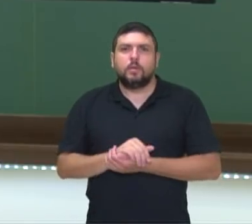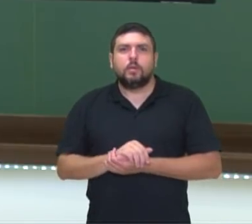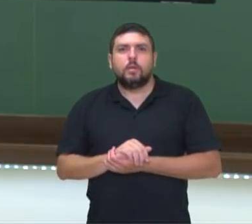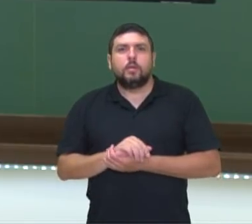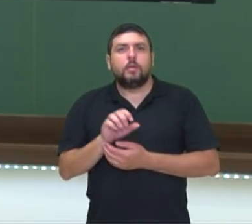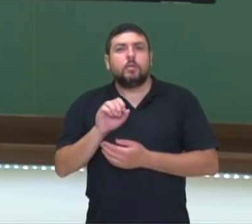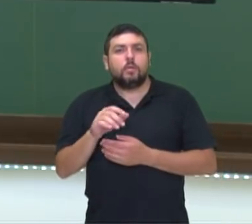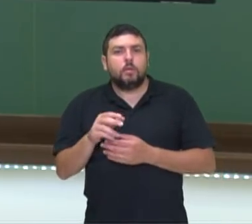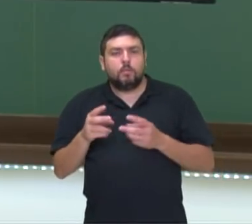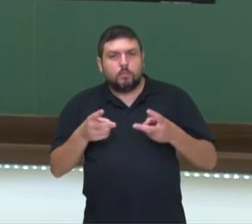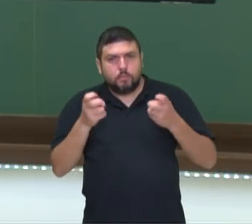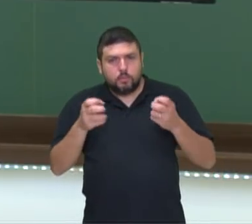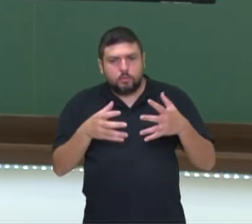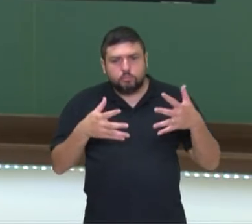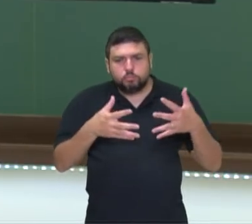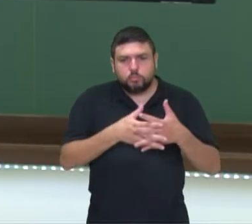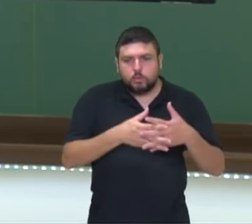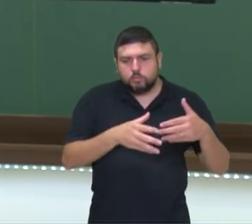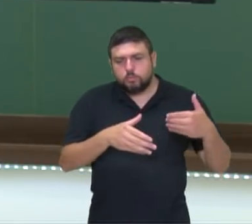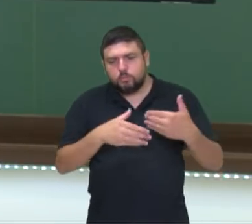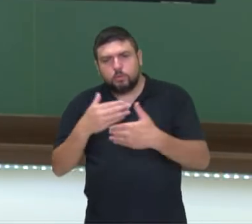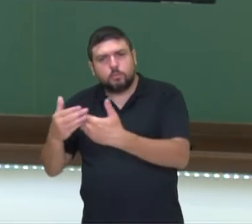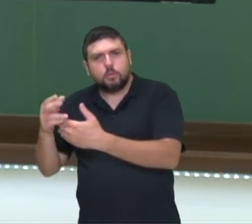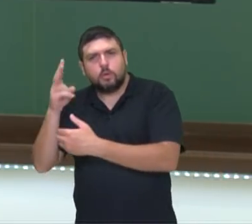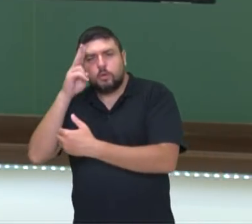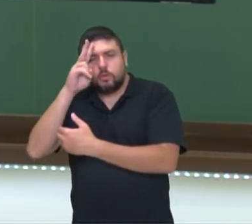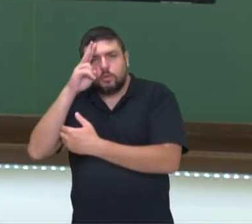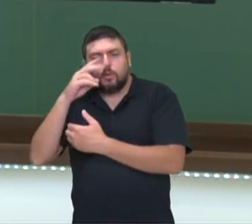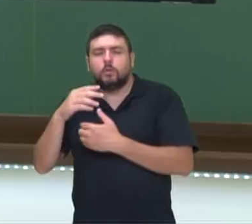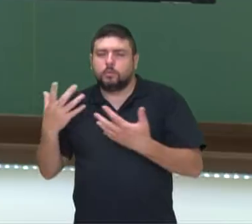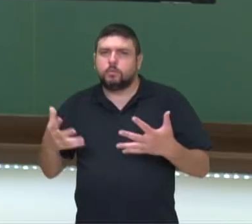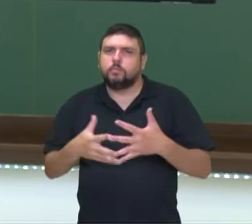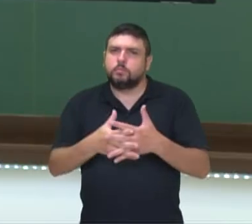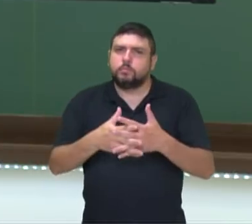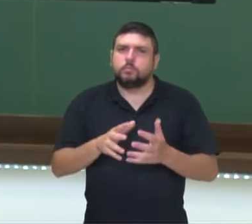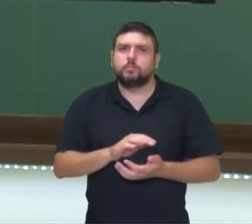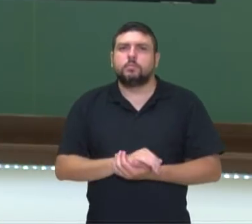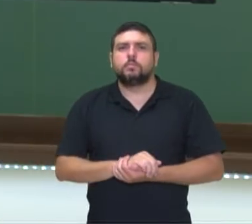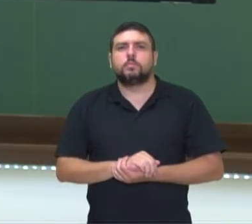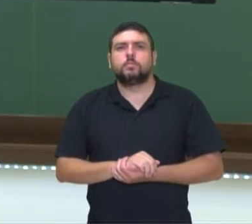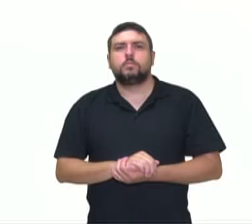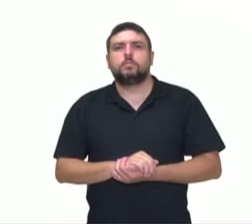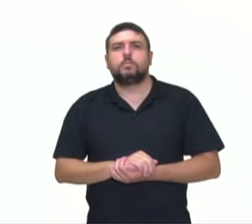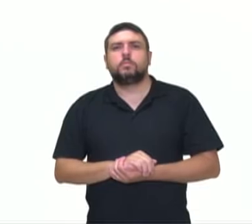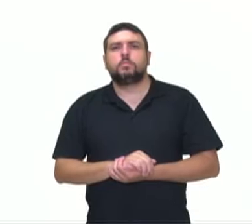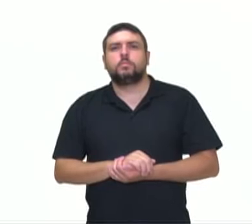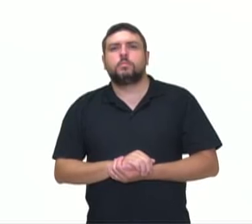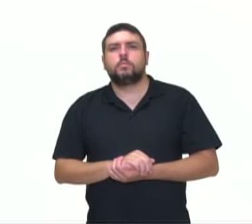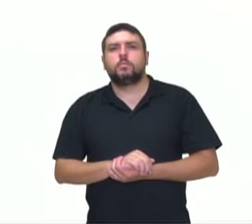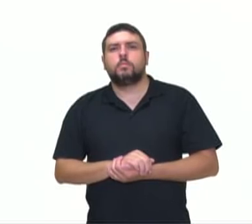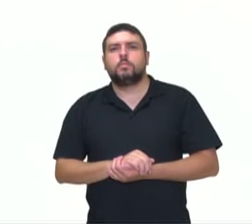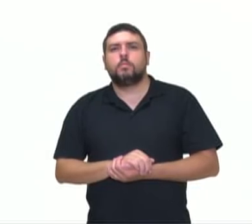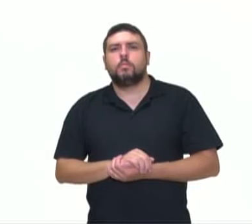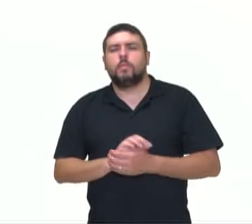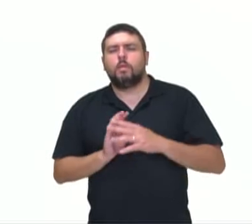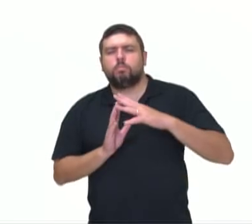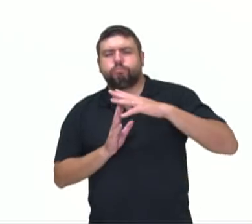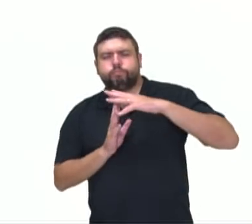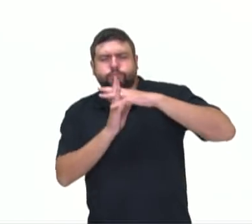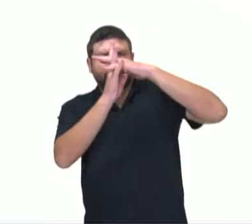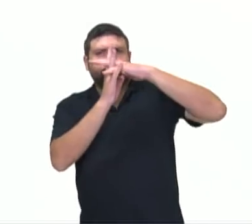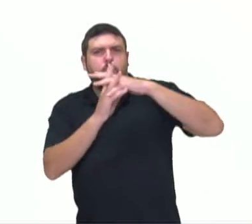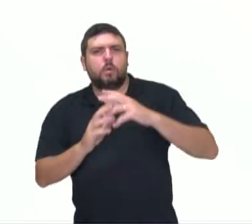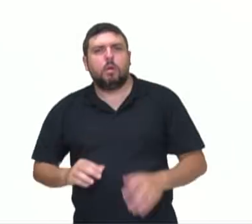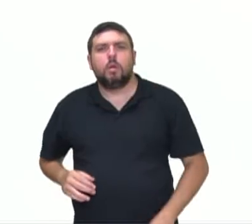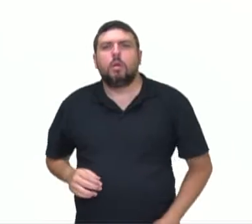origem e desenrolar da história? Precisamos sim de um conflito. E o clímax? O clímax é o